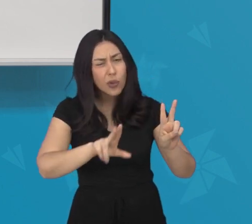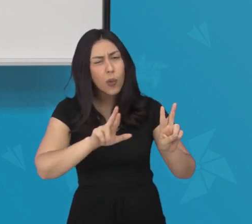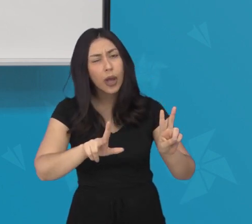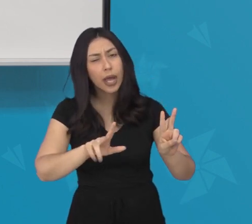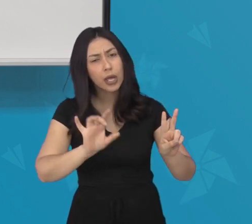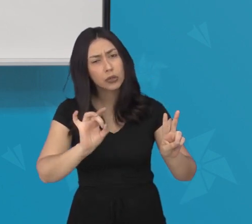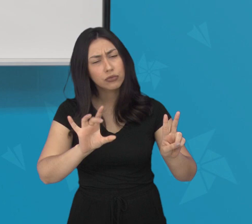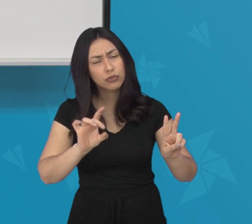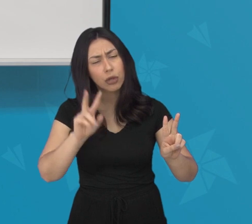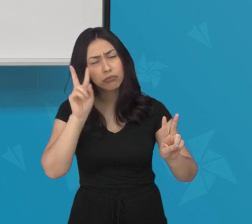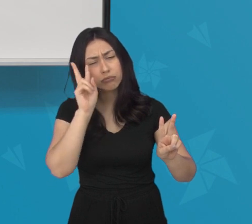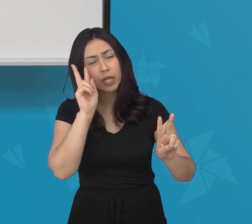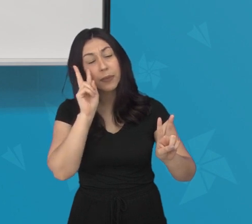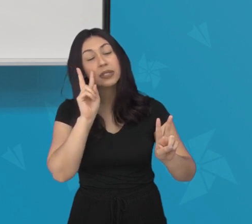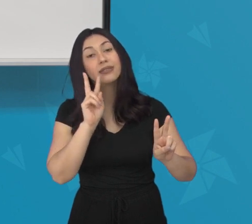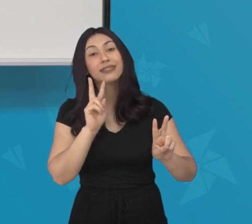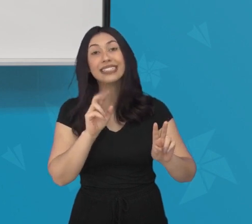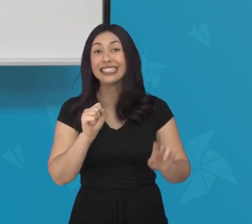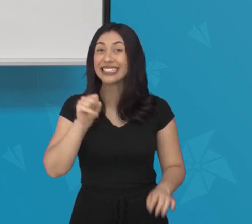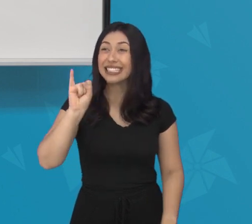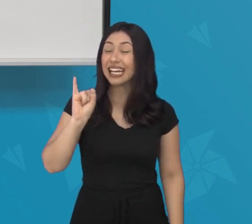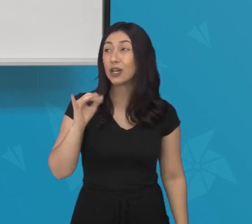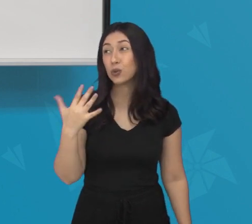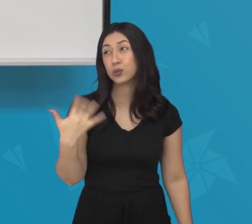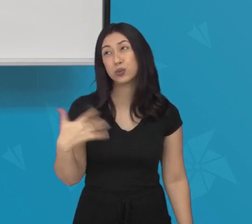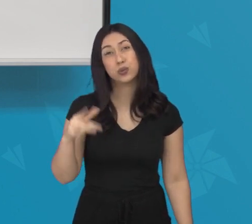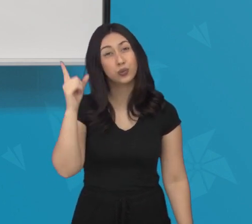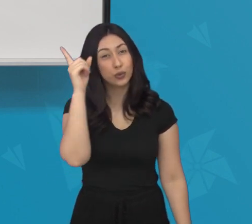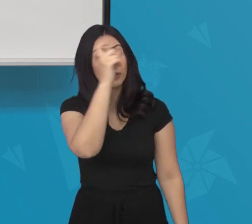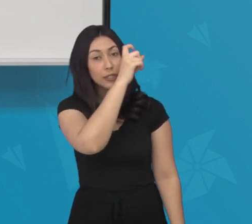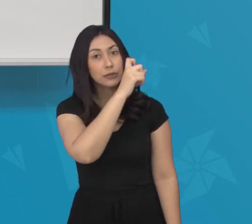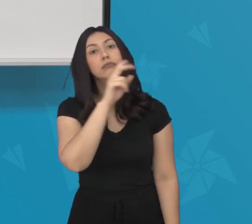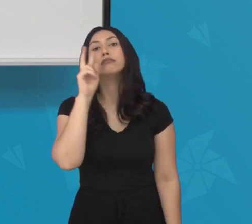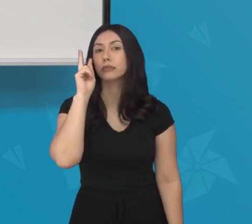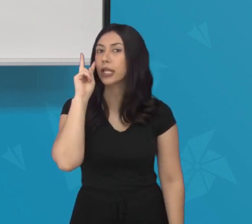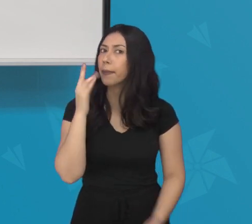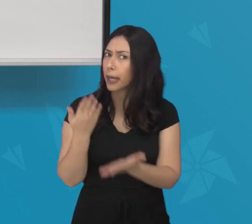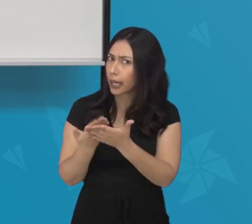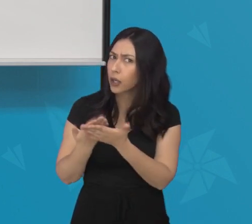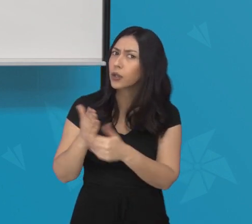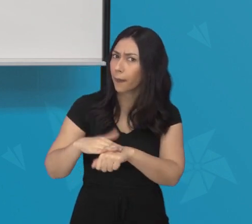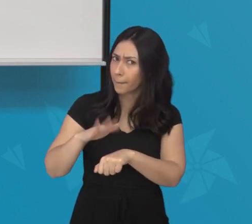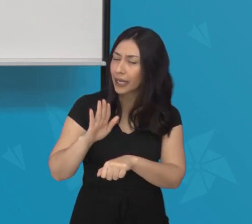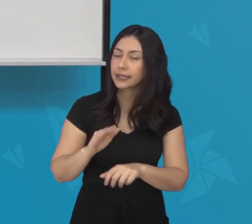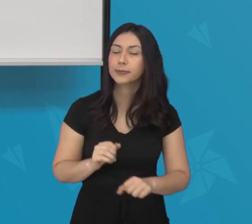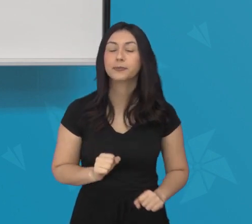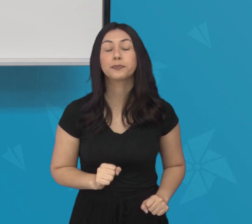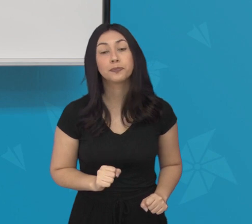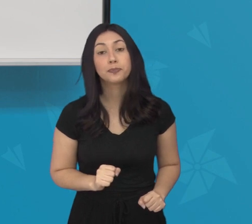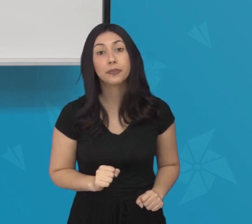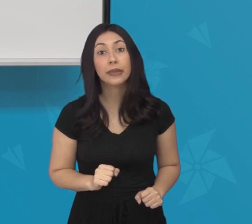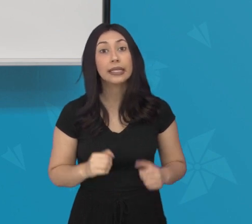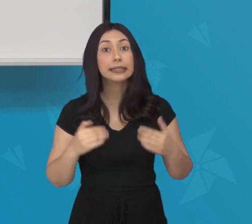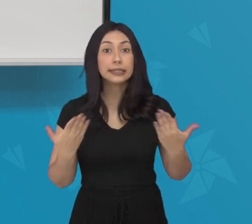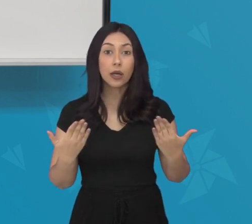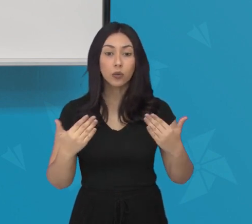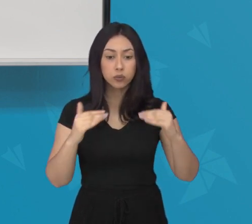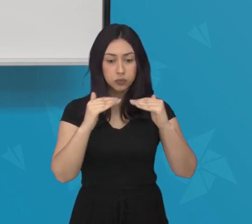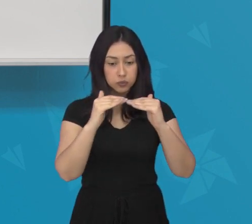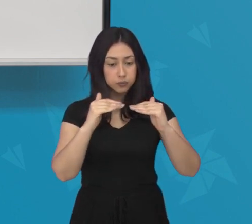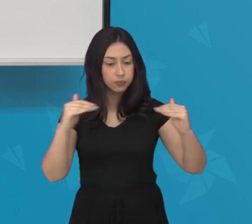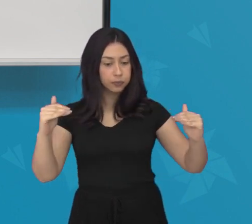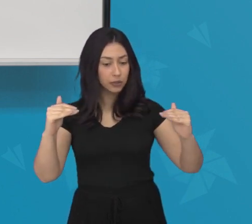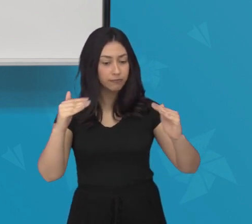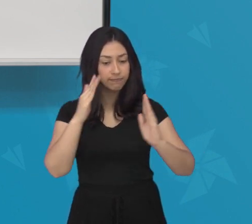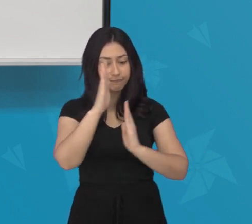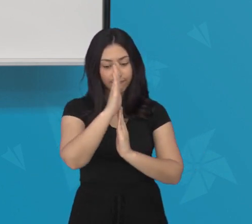revisão, mas se está bem difícil, volta um passo atrás e revisa, beleza? Direção e sentido, fica